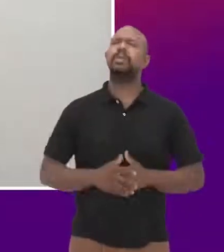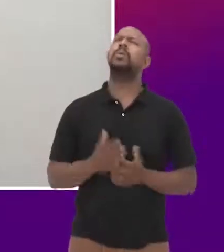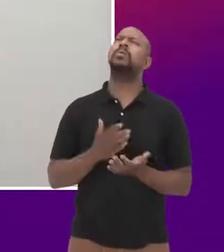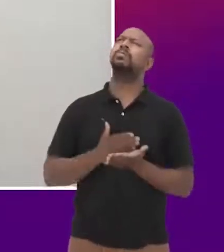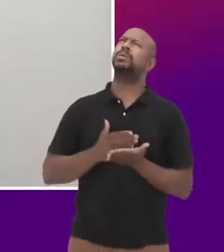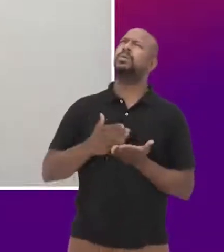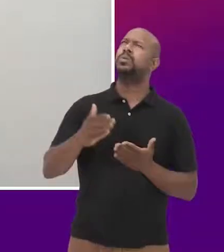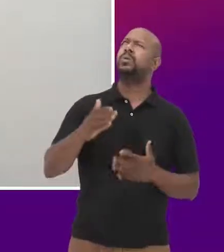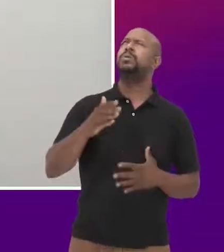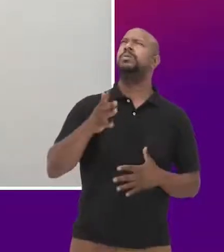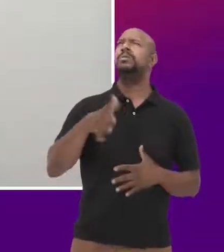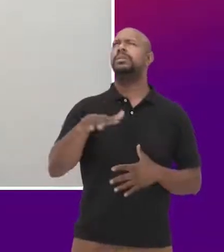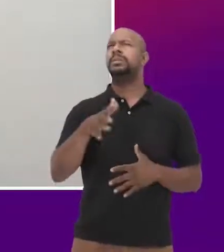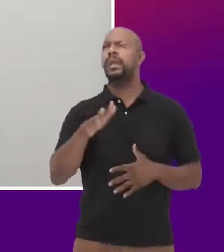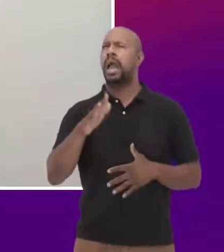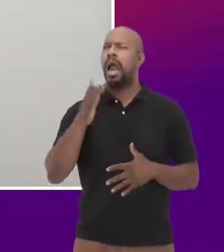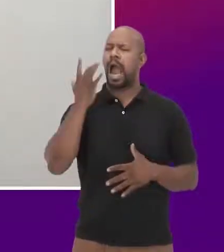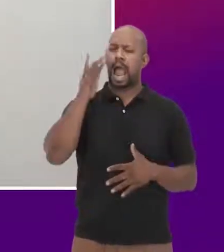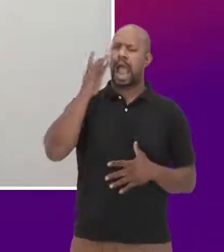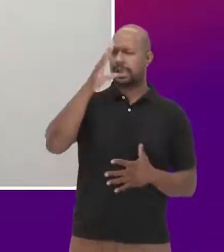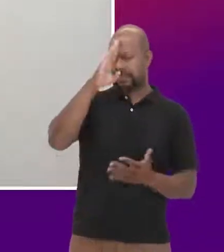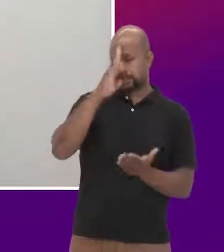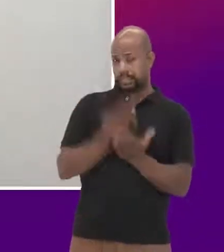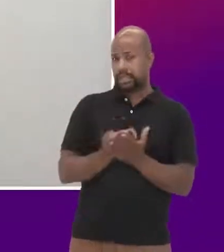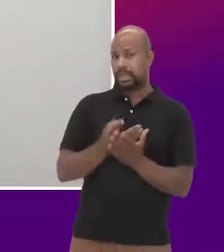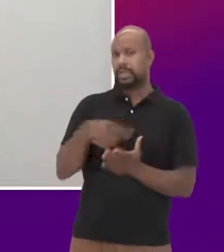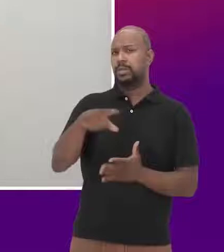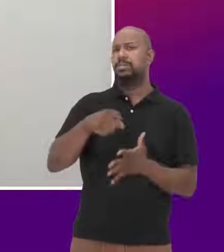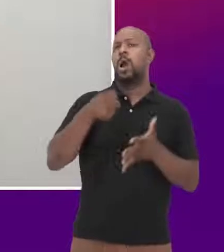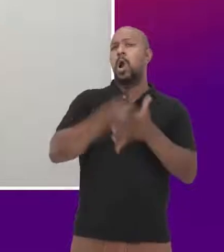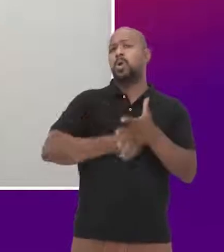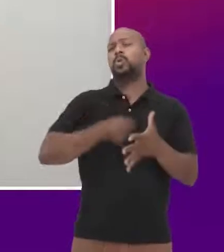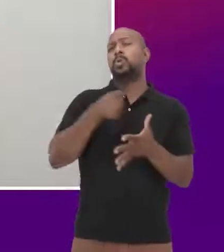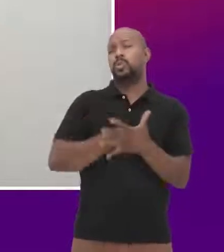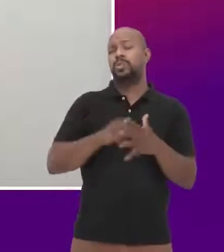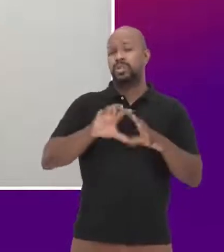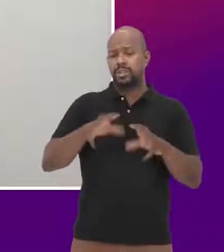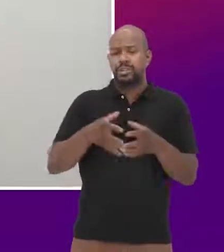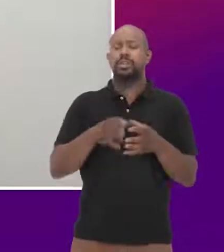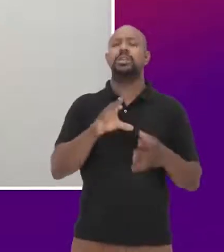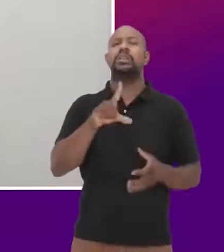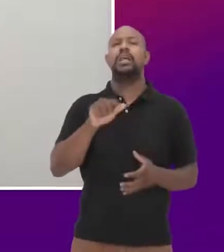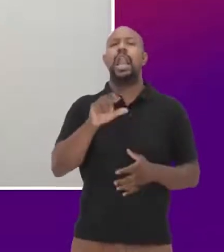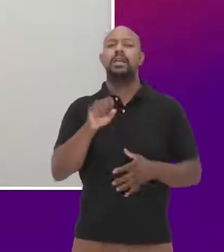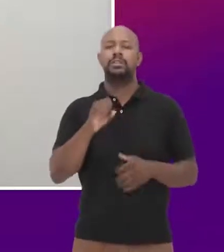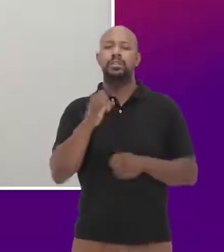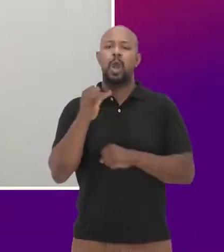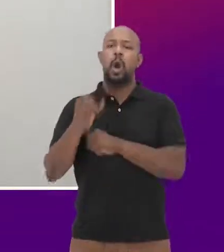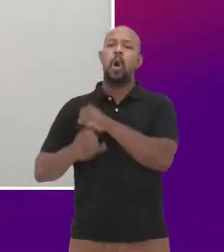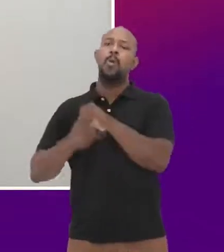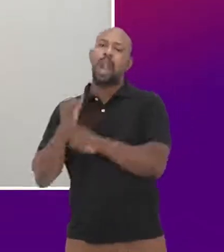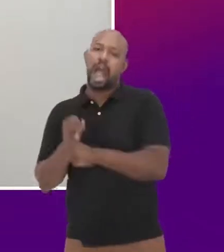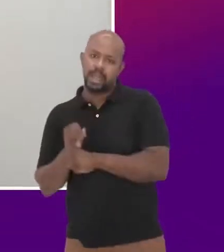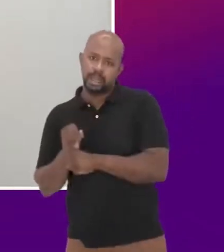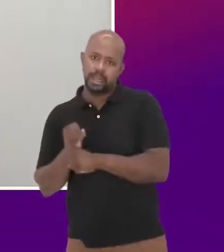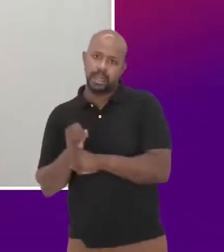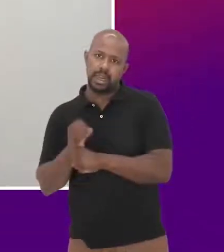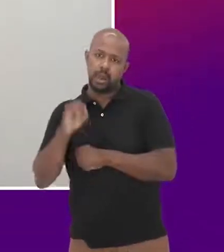Começou-se a acreditar numa luta de classes entre online e offline,